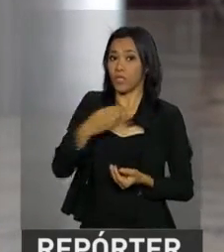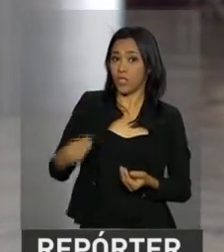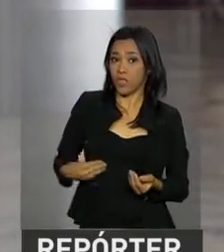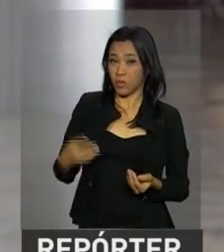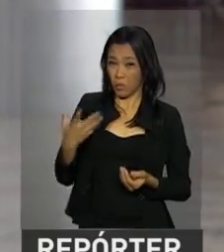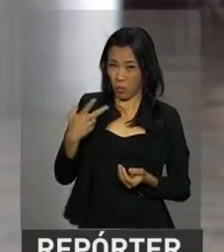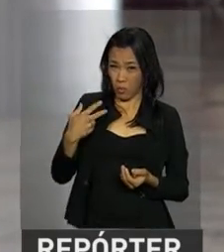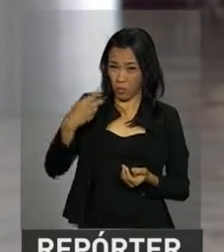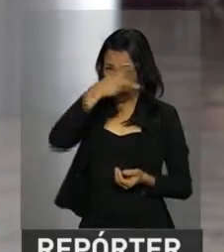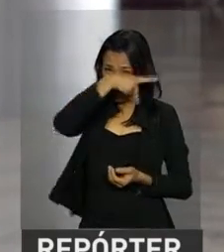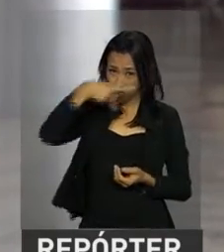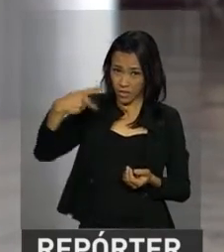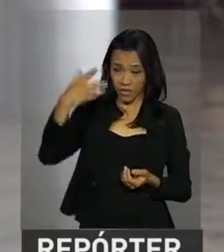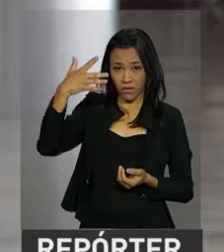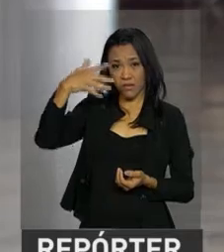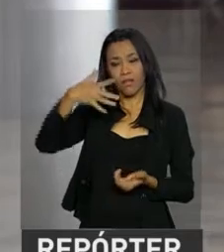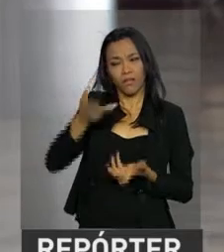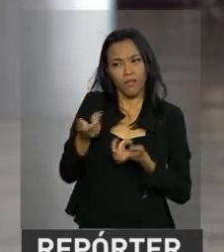tentado enquadrá-lo.